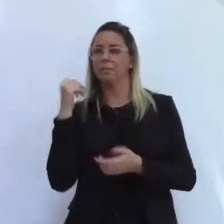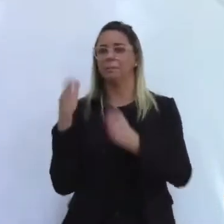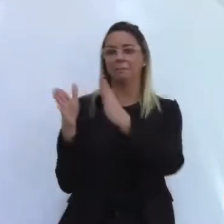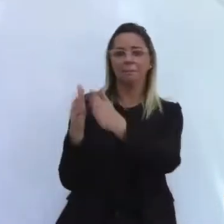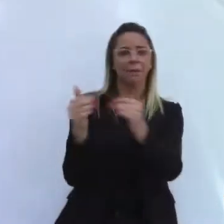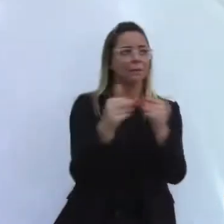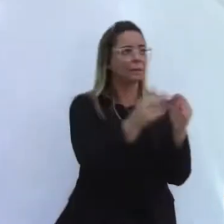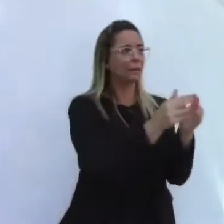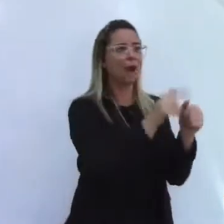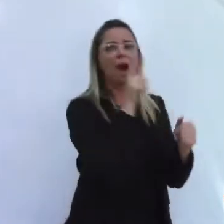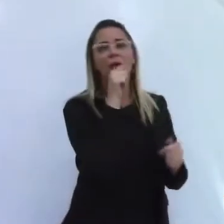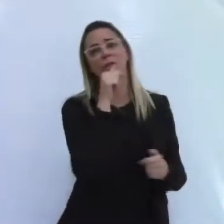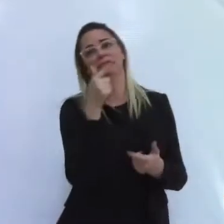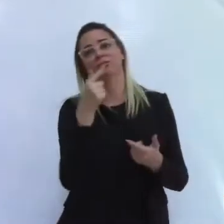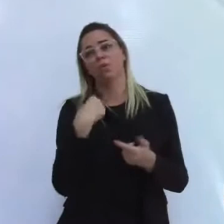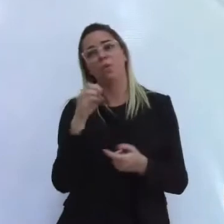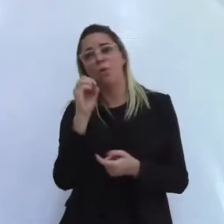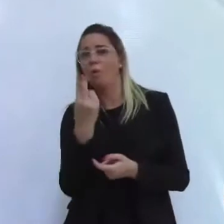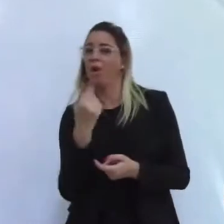fora as que eu estou pagando para levar.